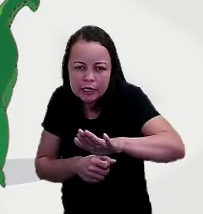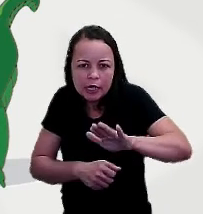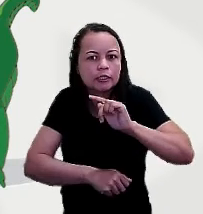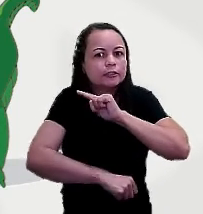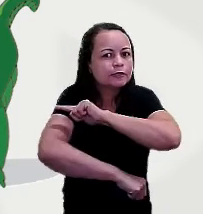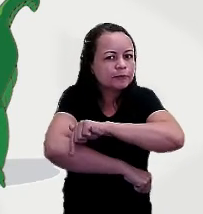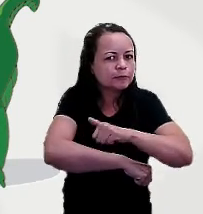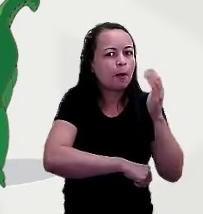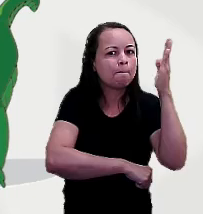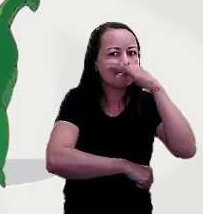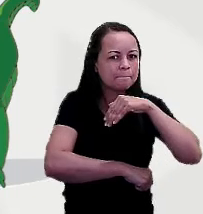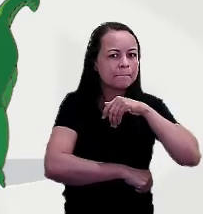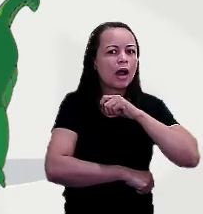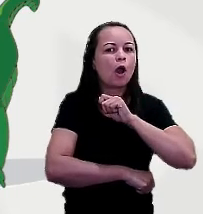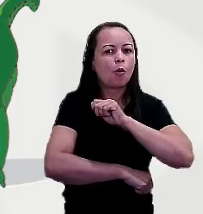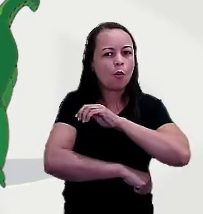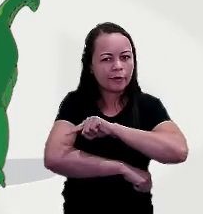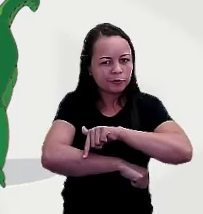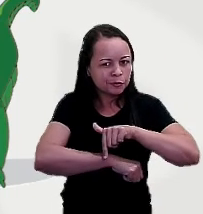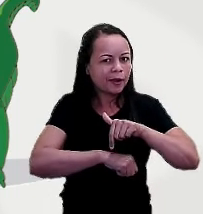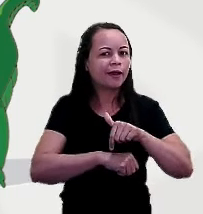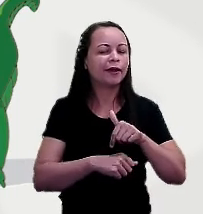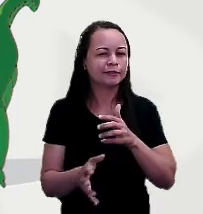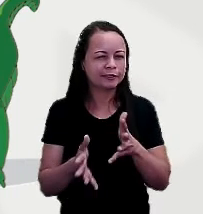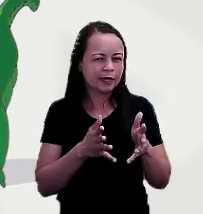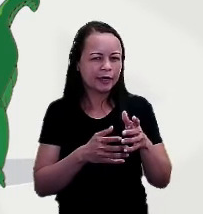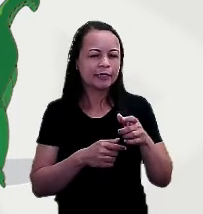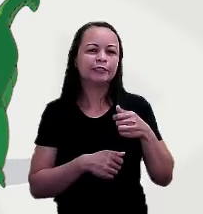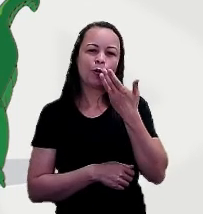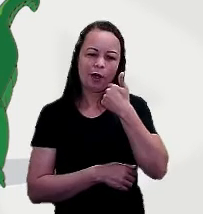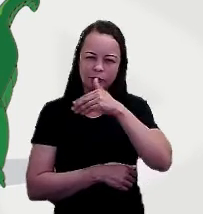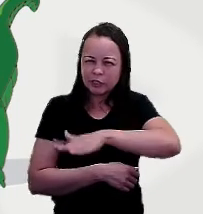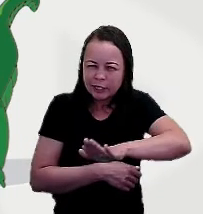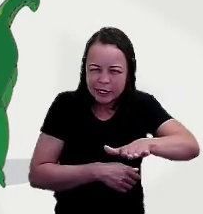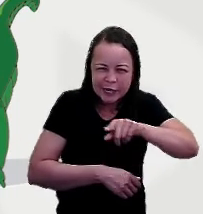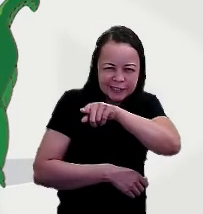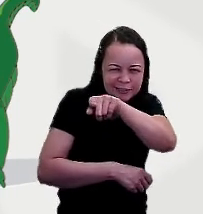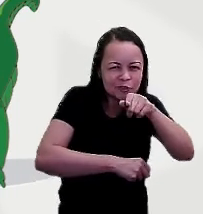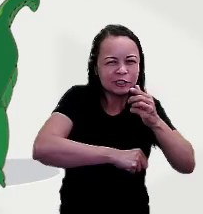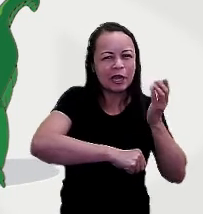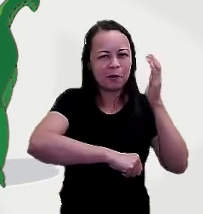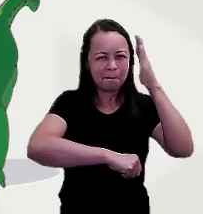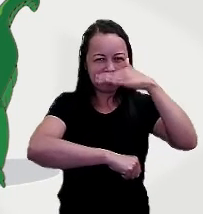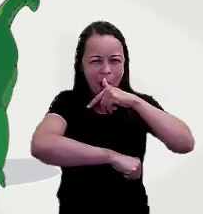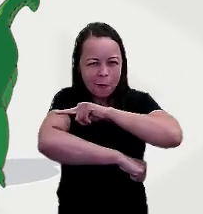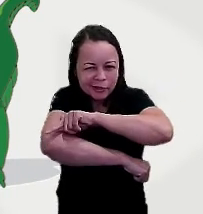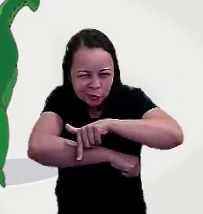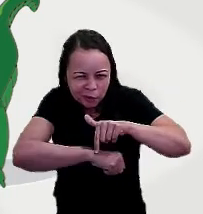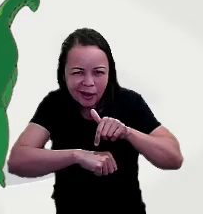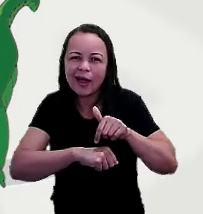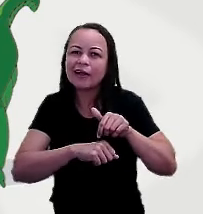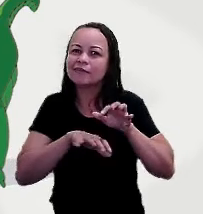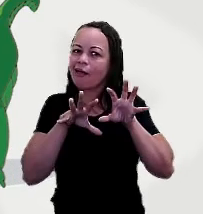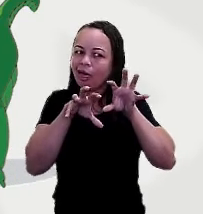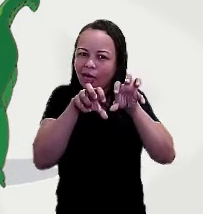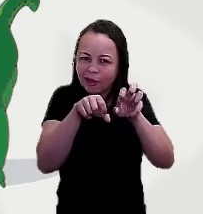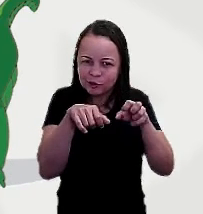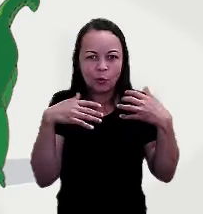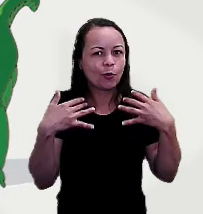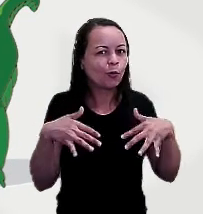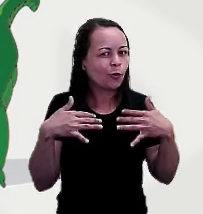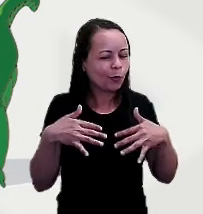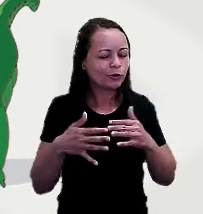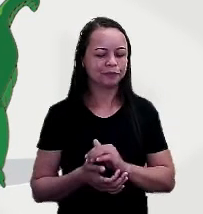cuidado, tá? Criança desobediente, a Cuca adora para vir buscar. Diz a lenda que a